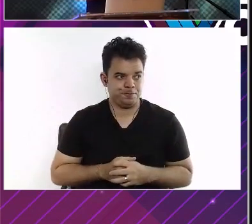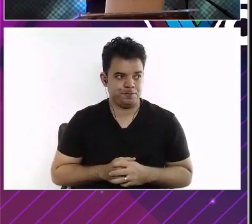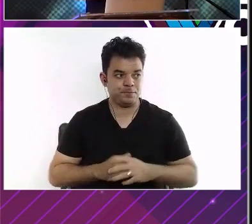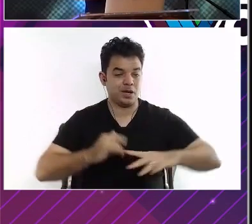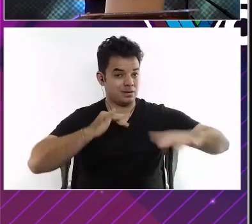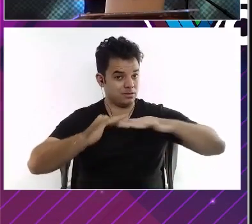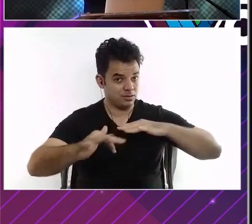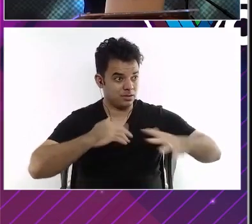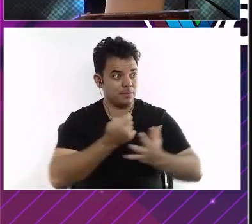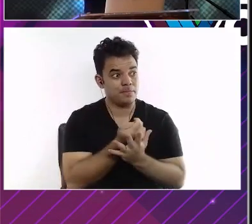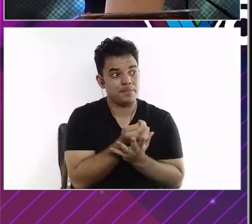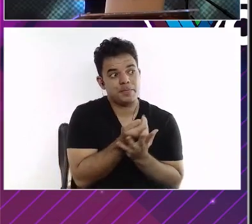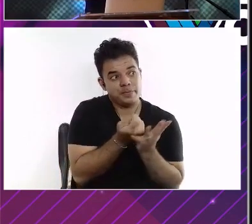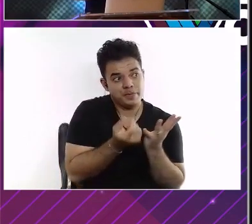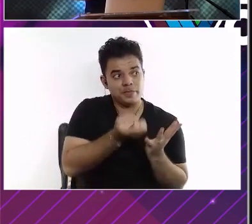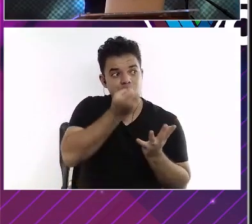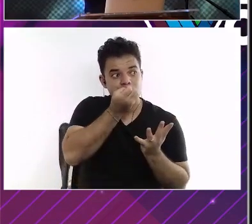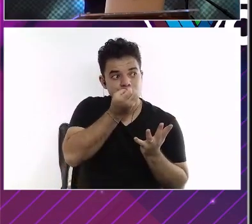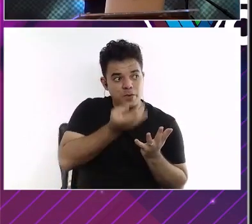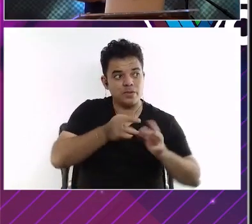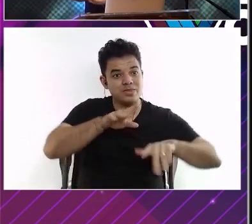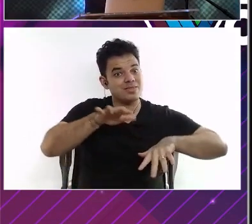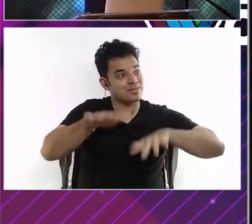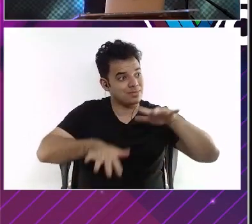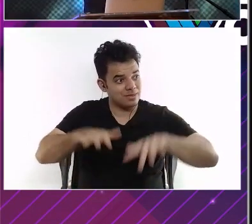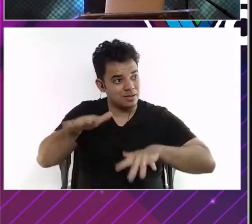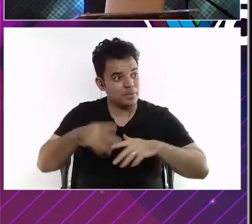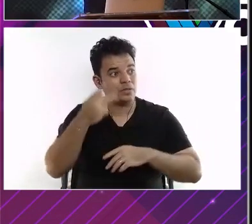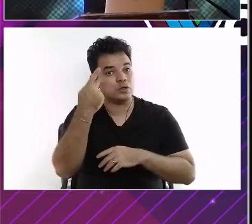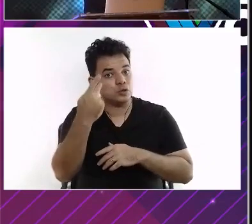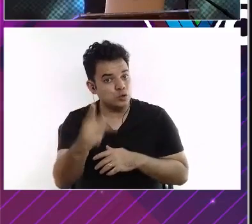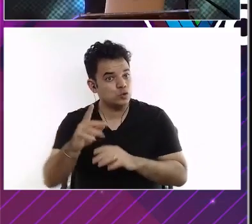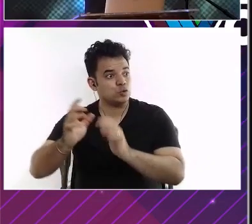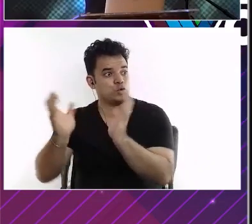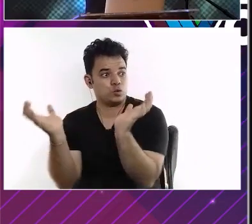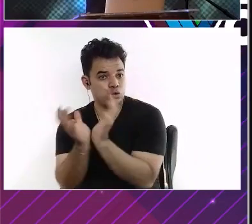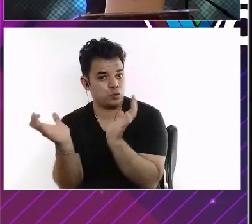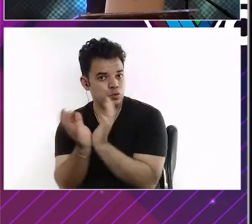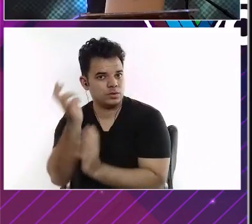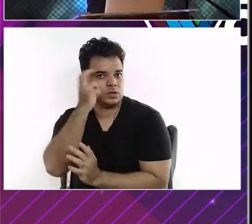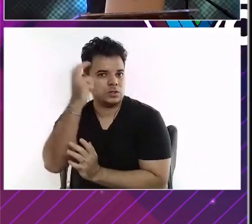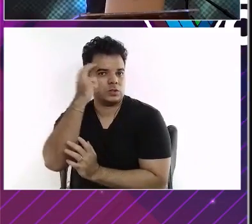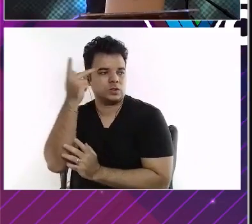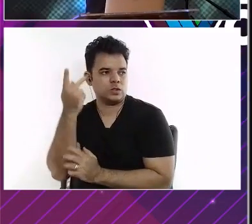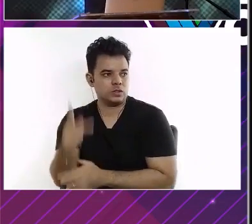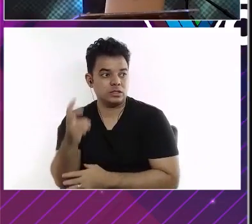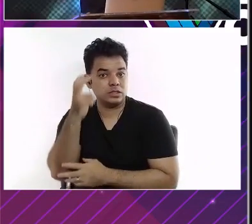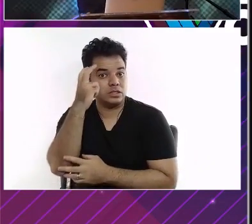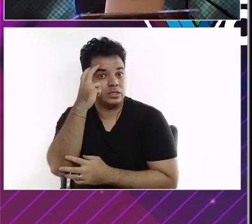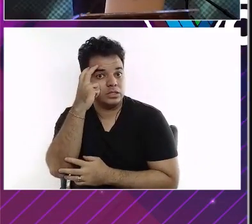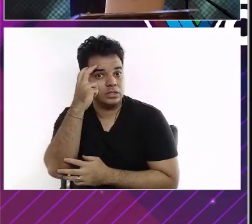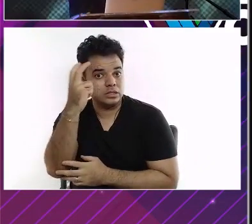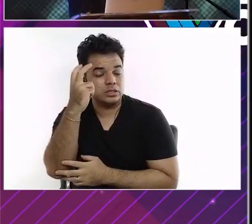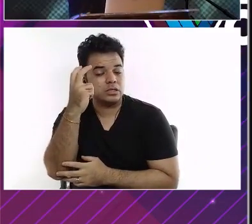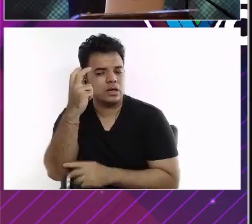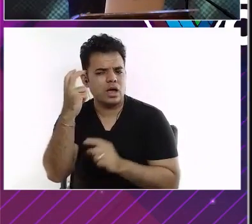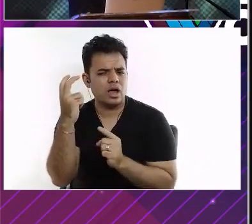Agile's benefits depend upon your team's intelligence. Intelligence aqui